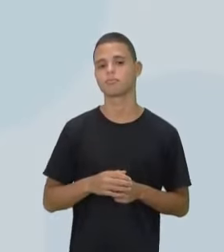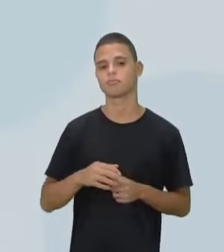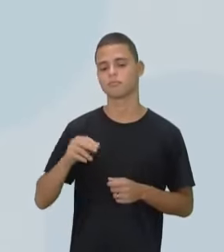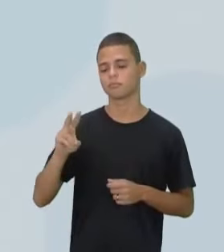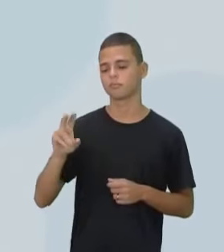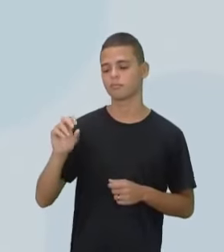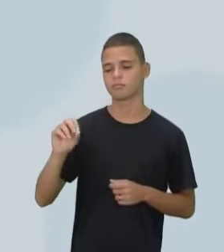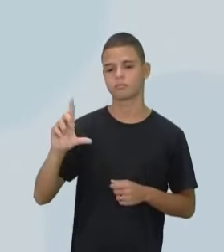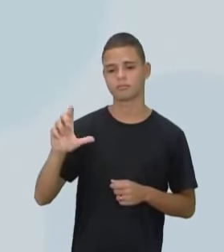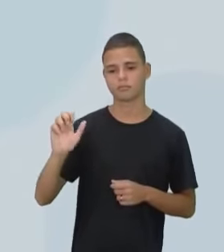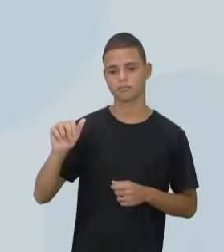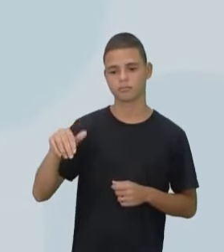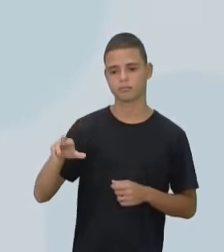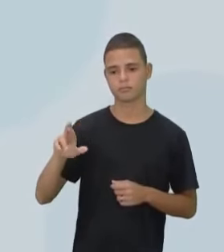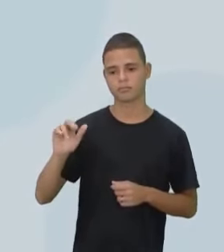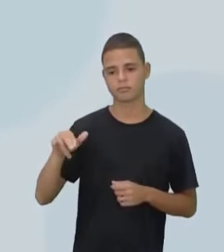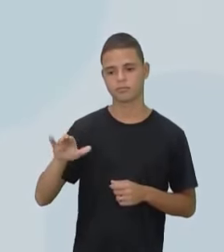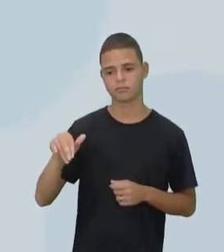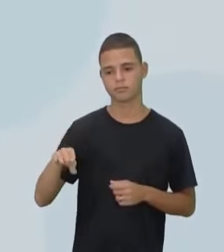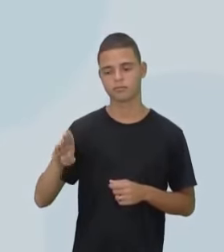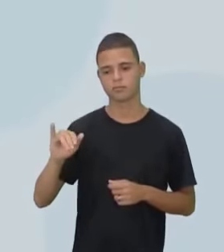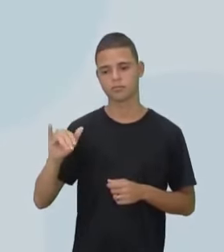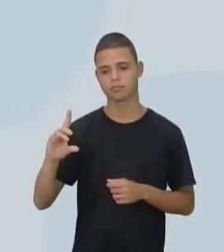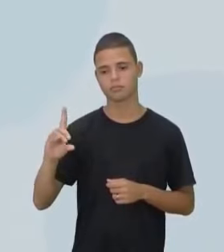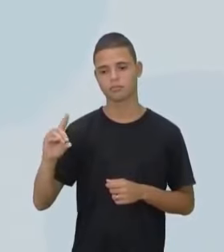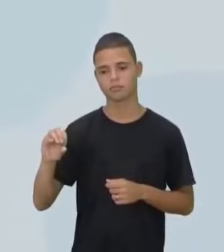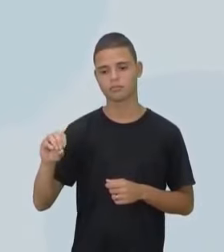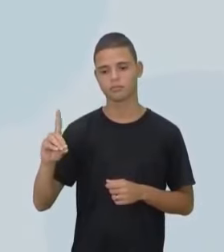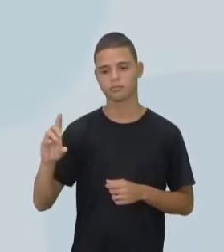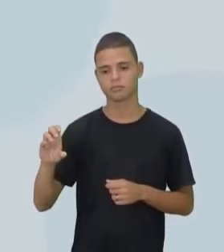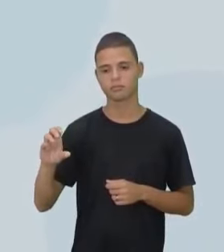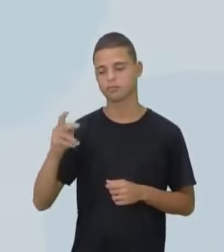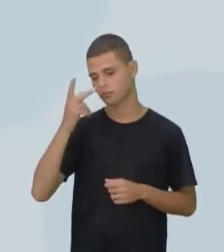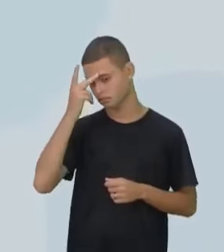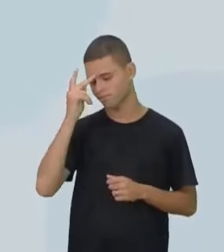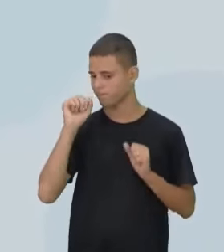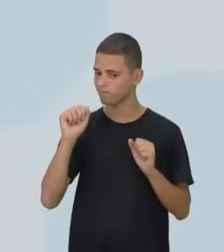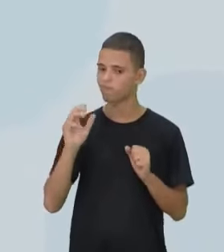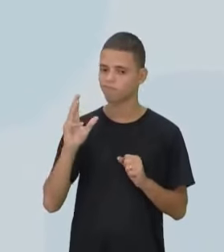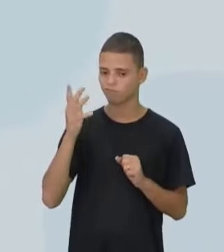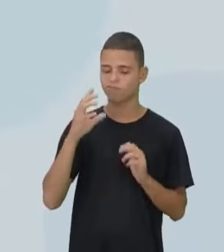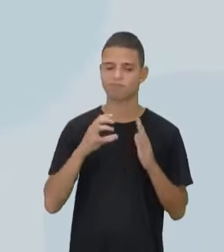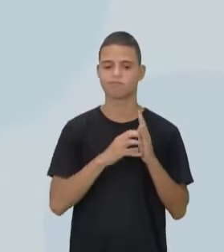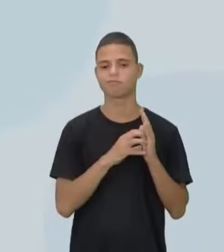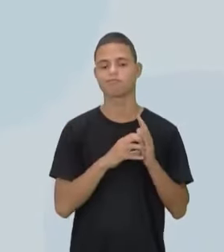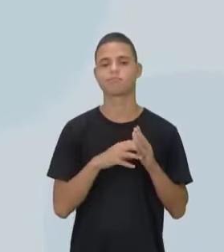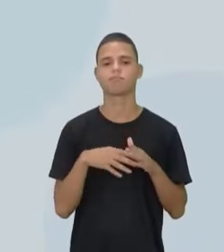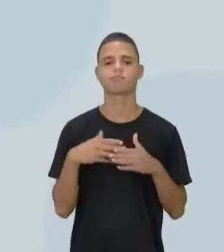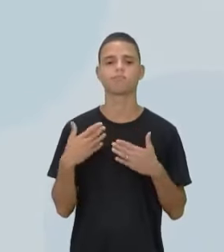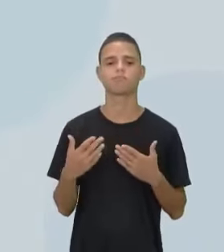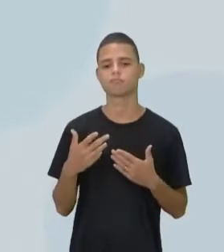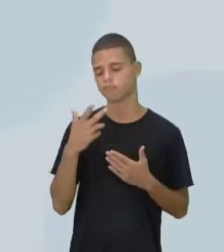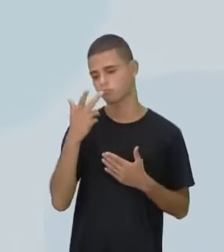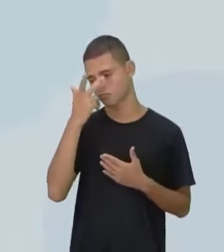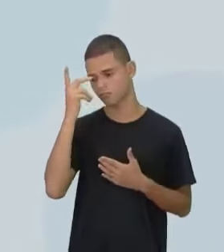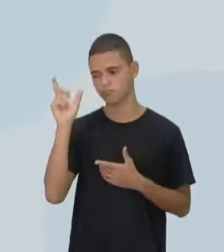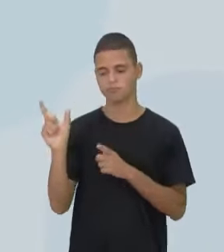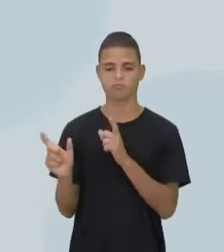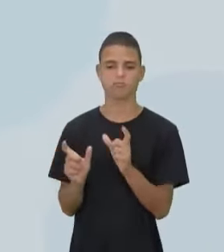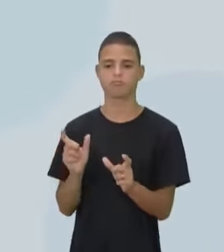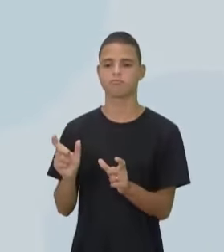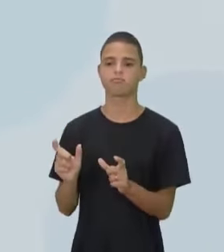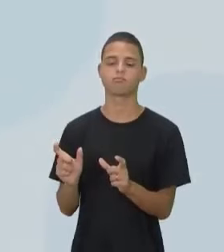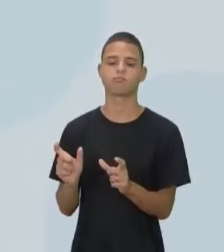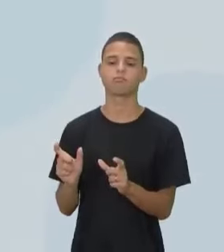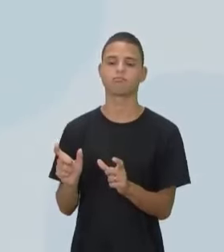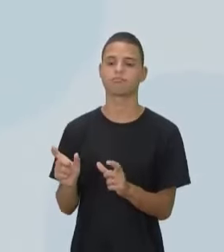da pessoa que pode ser atingida. E quando eu falo de dano, eu falo de resultado. E quem é que contrapõe tudo isso? Por isso que vem